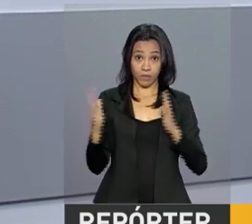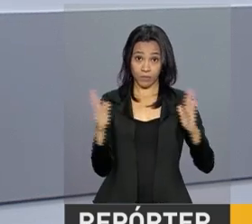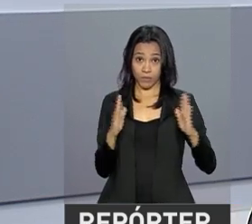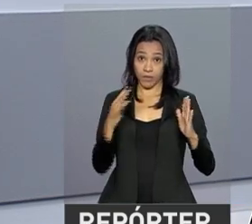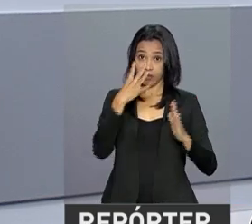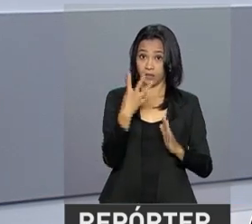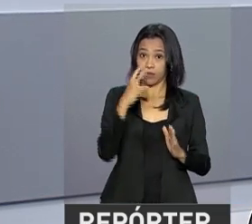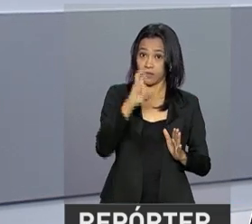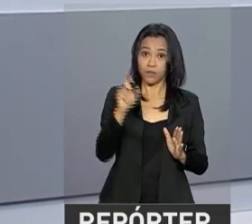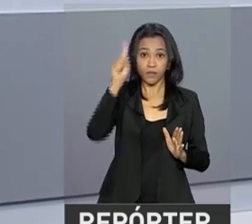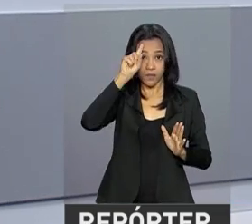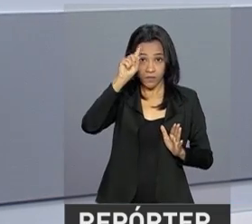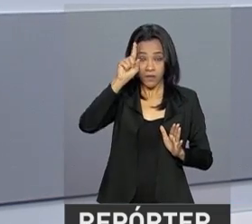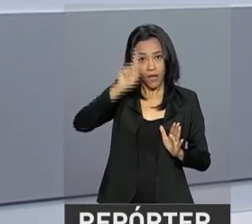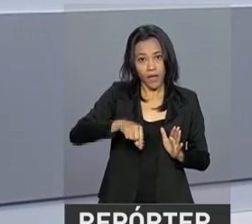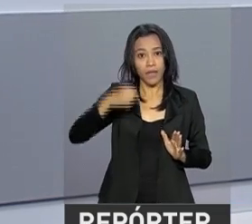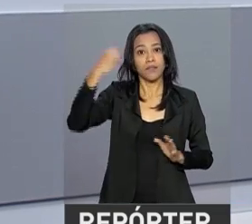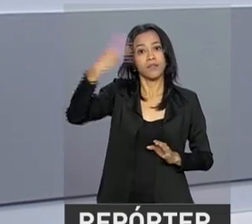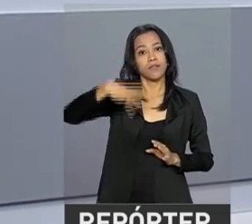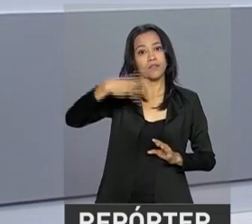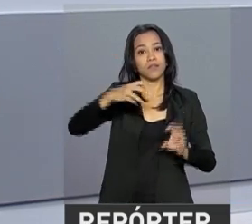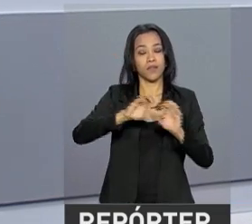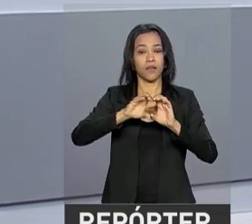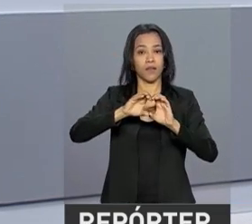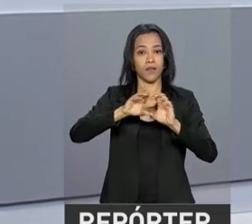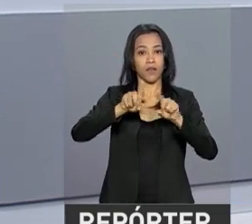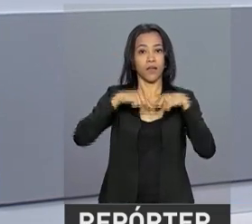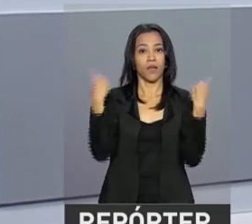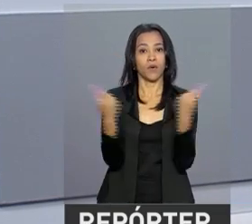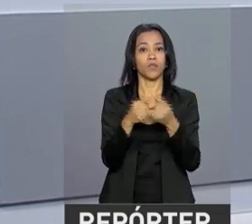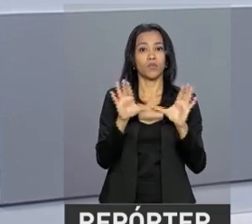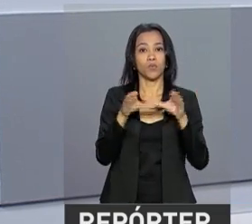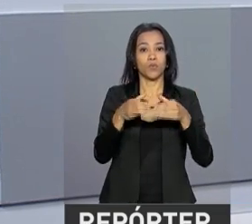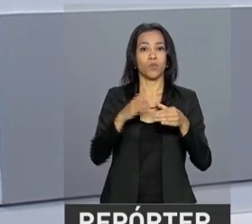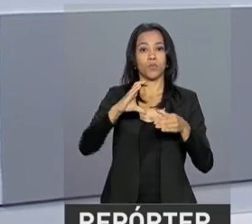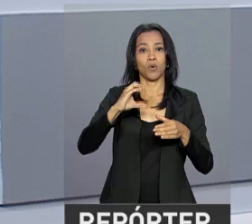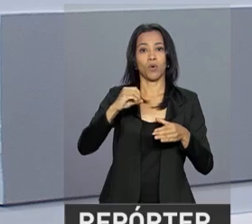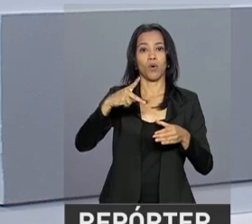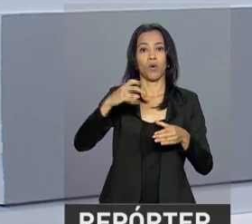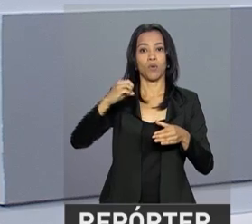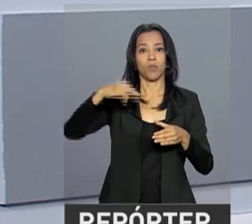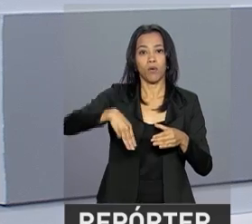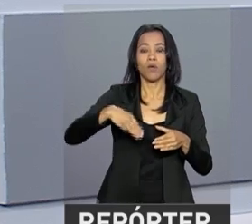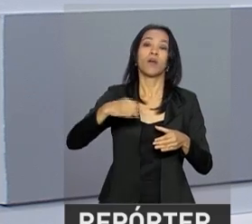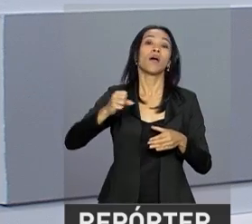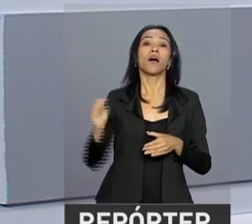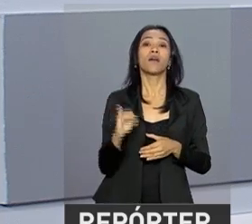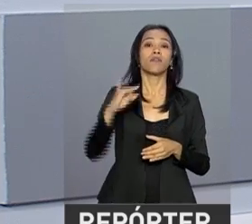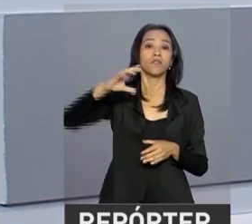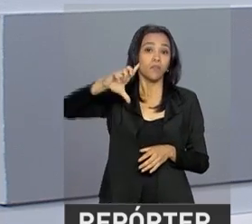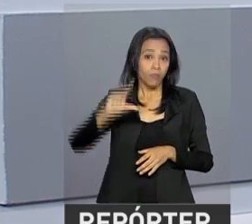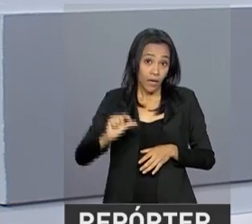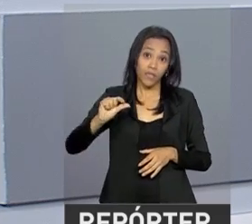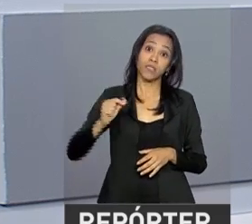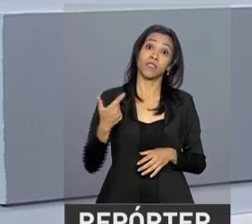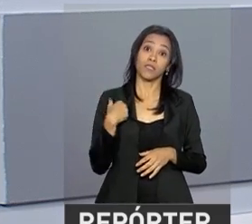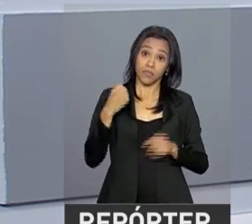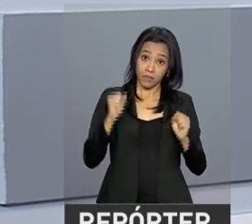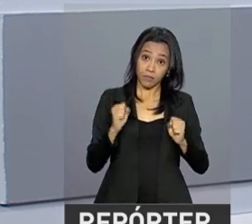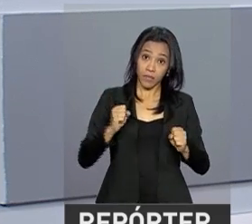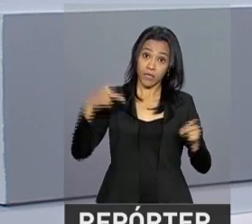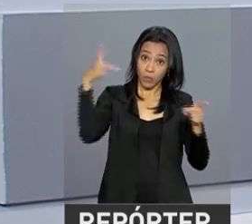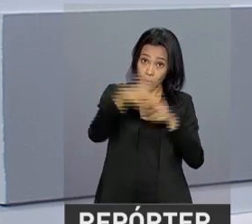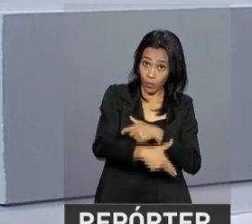45 dias. É a terceira reunião do ano do Copom. Com a inflação baixa, o mercado financeiro espera mais um corte na taxa